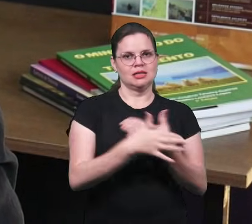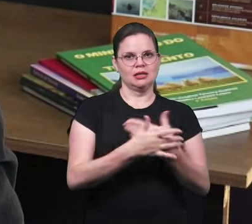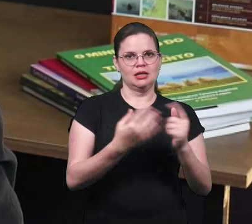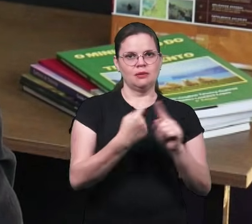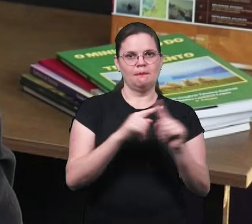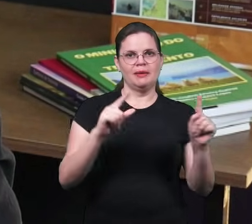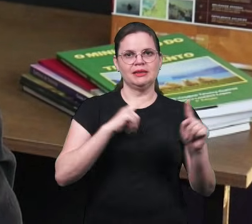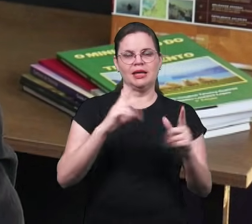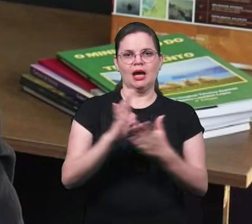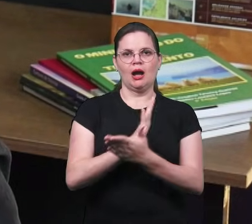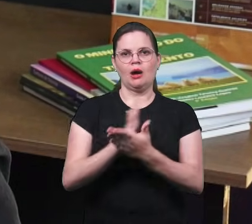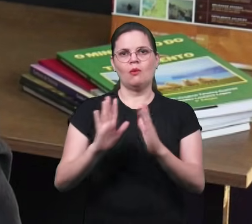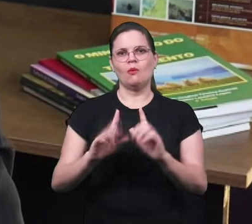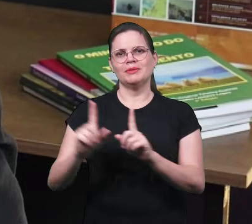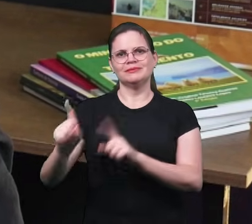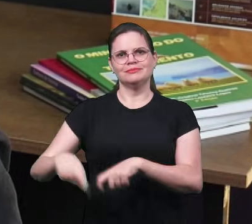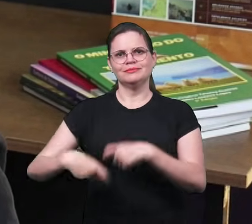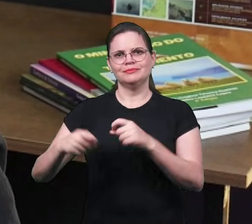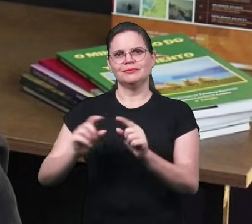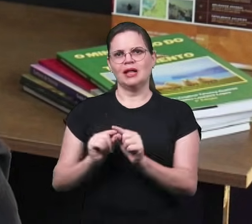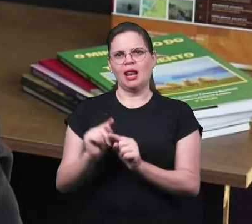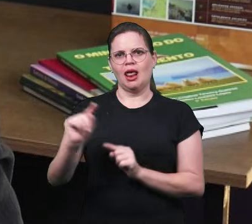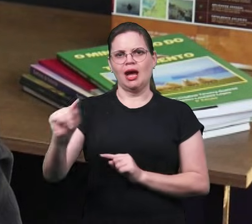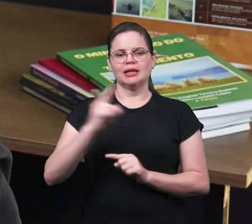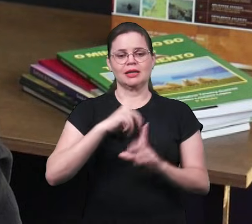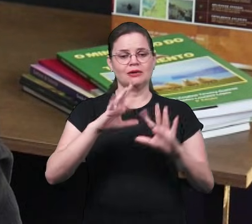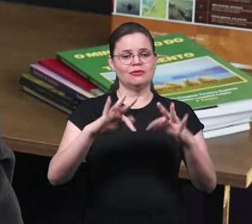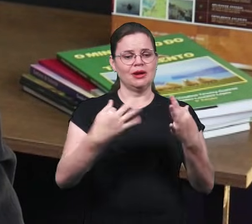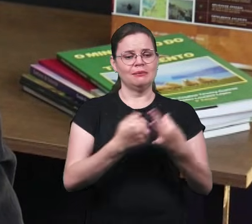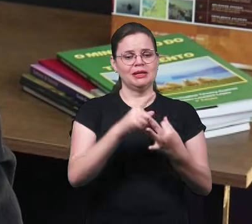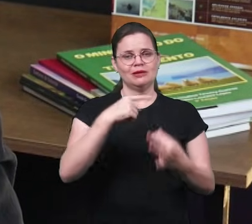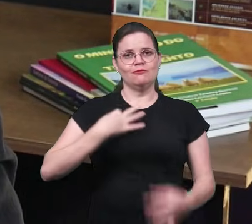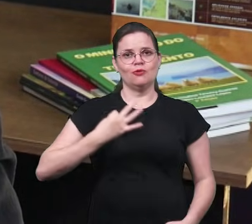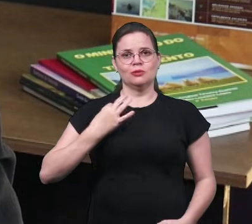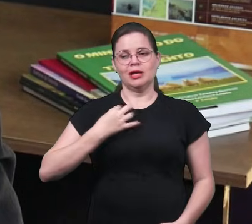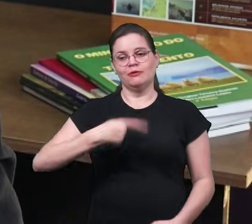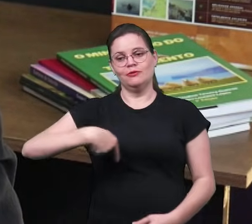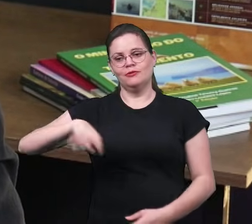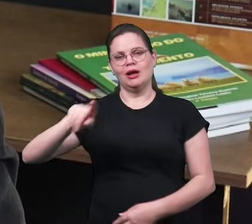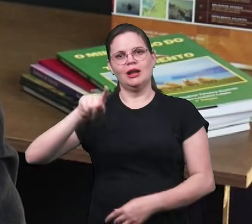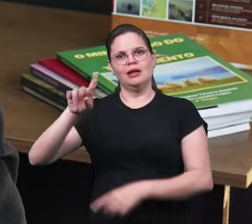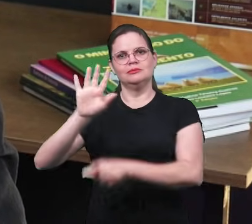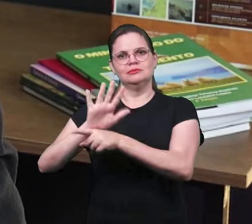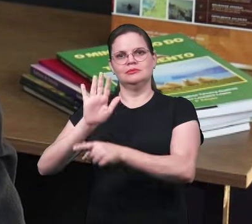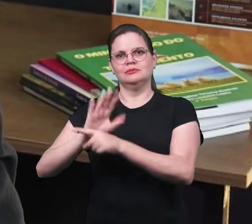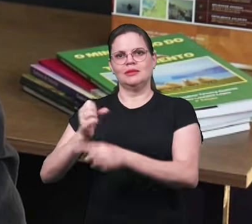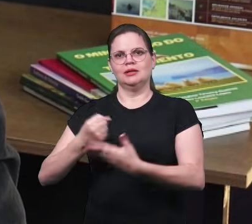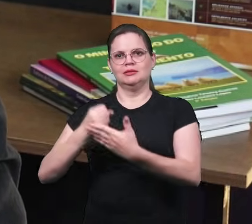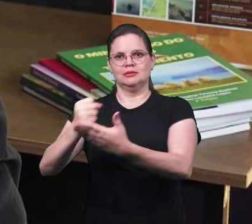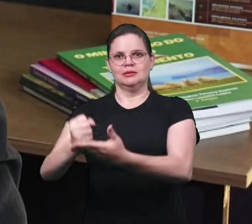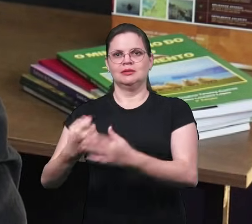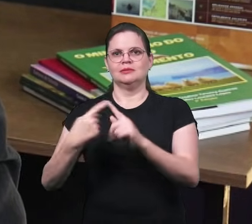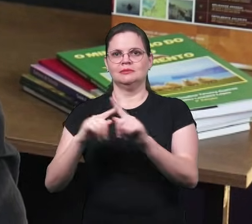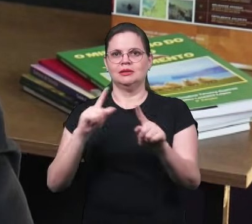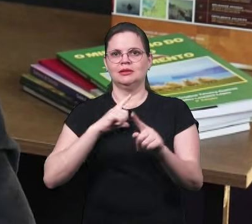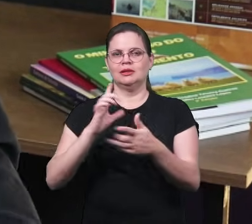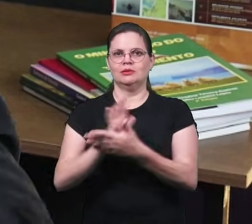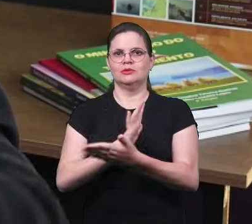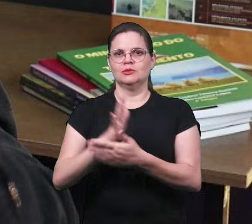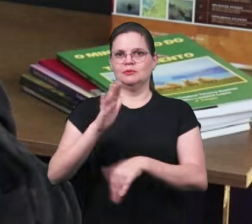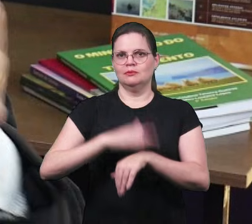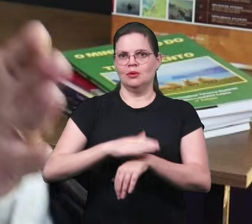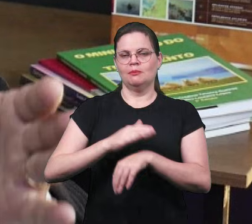são deslocadas ali voluntariamente para dar assistência. Mas há momentos que o pastor ele vai, a família